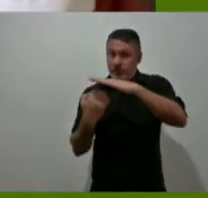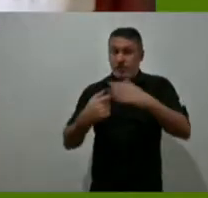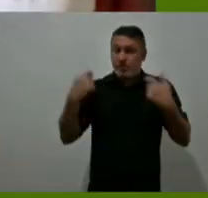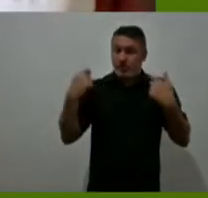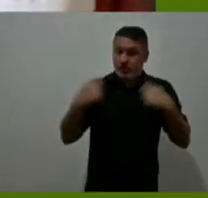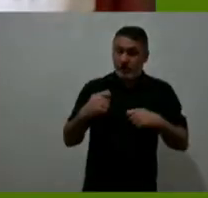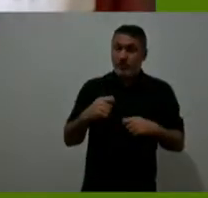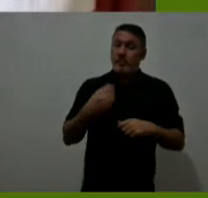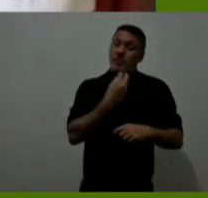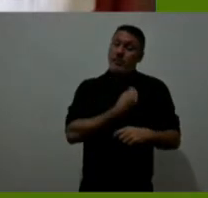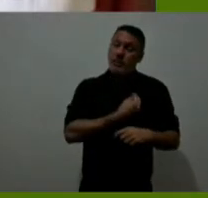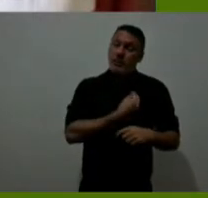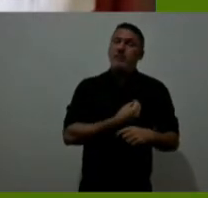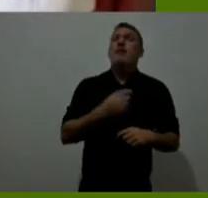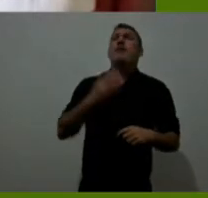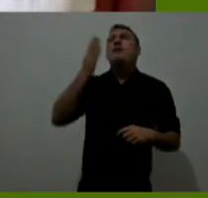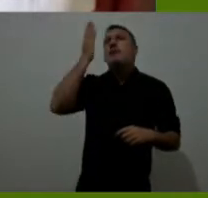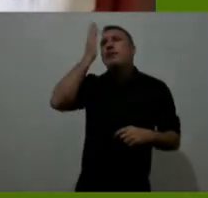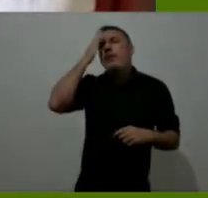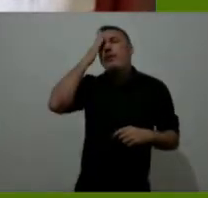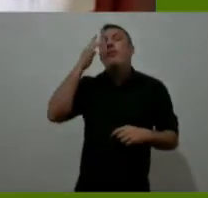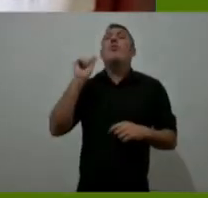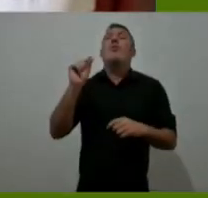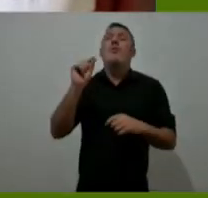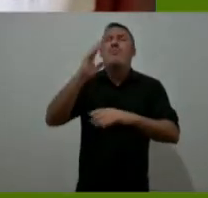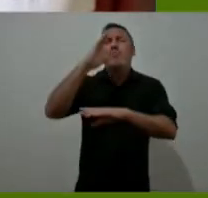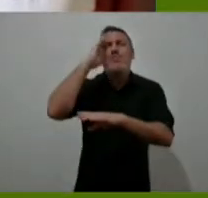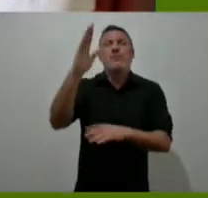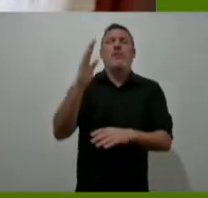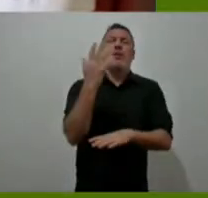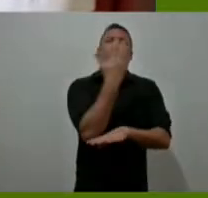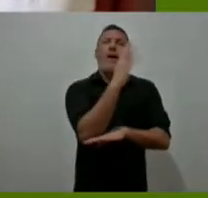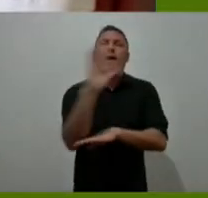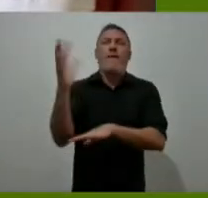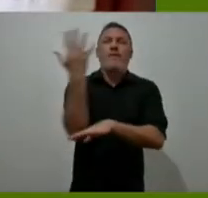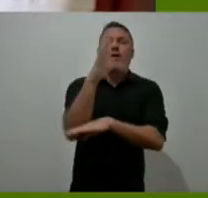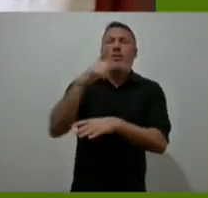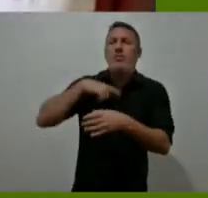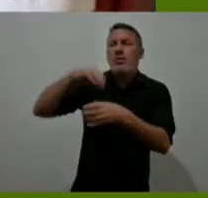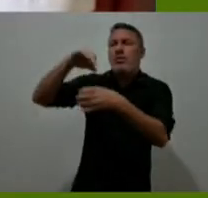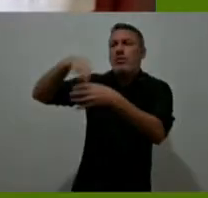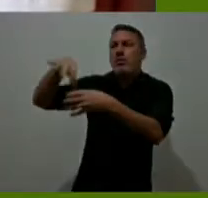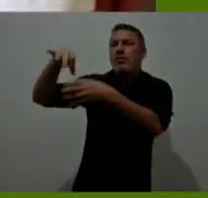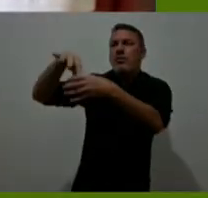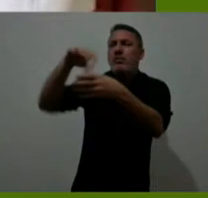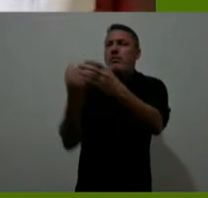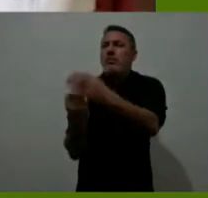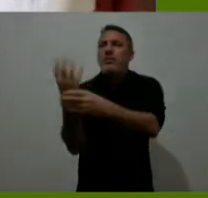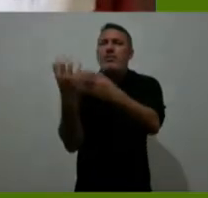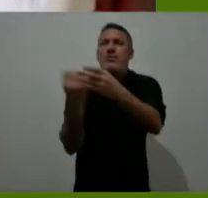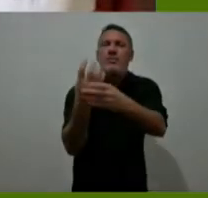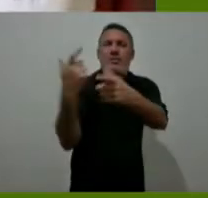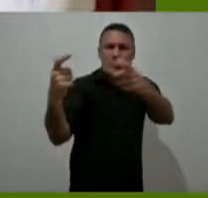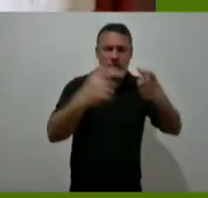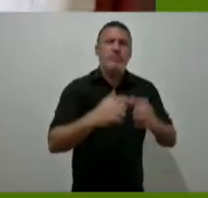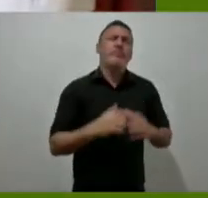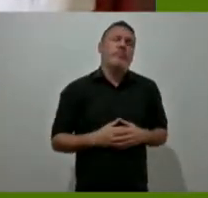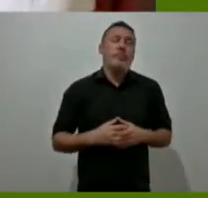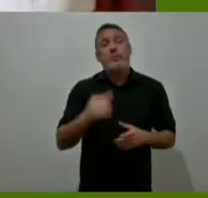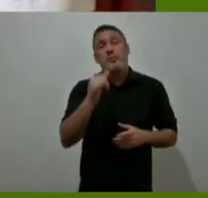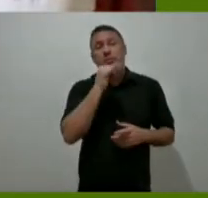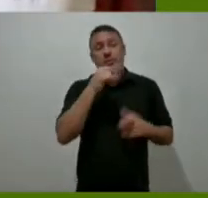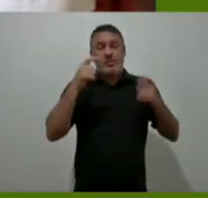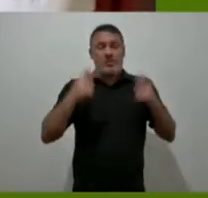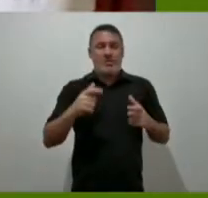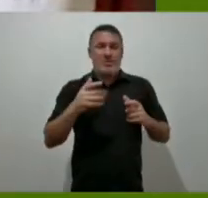maior de plantio de árvores. Olha, nós, o Instituto Terra é uma pequena instituição, nós recuperamos em